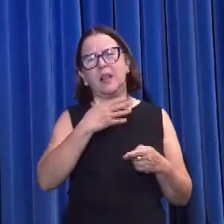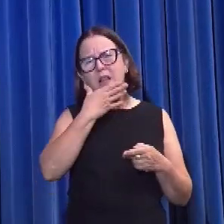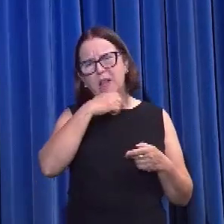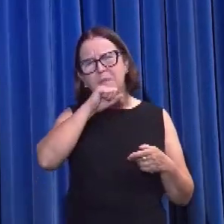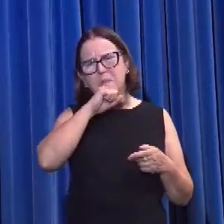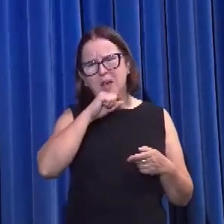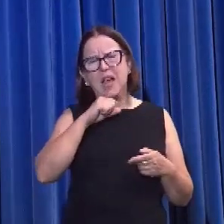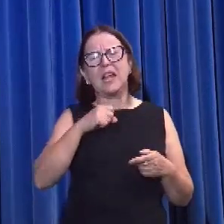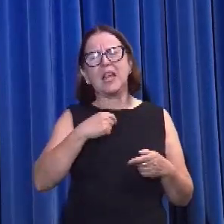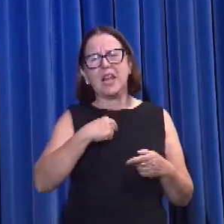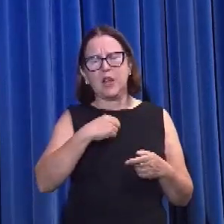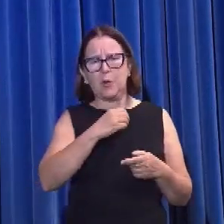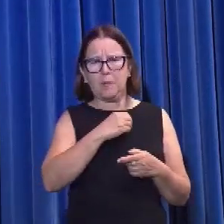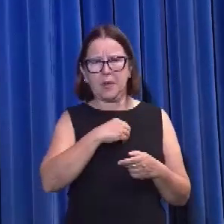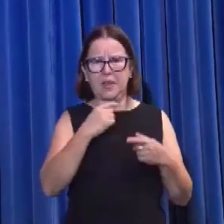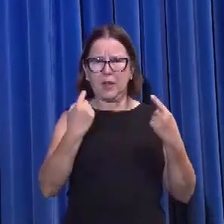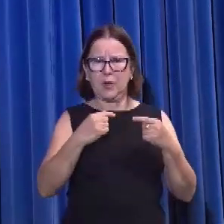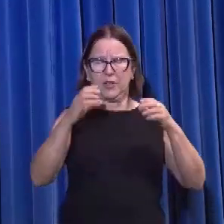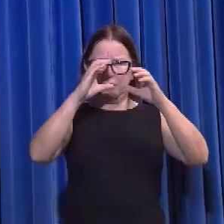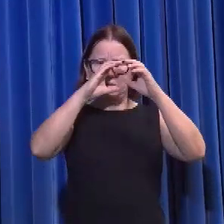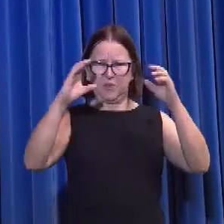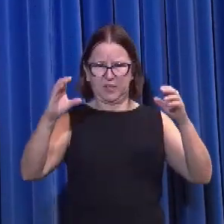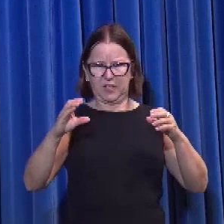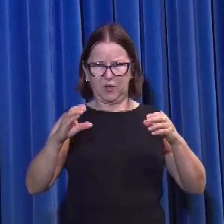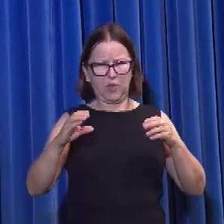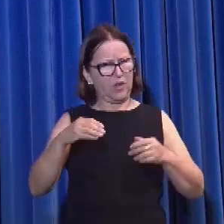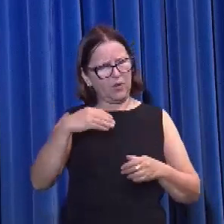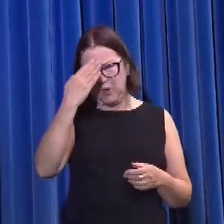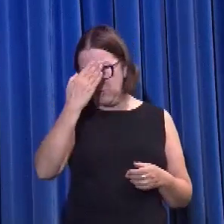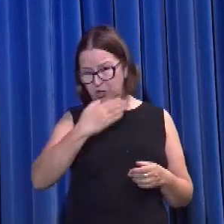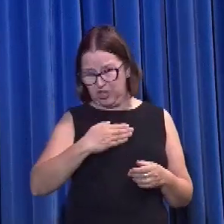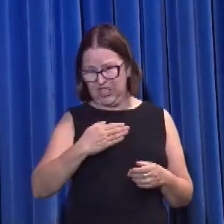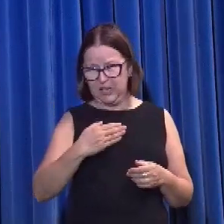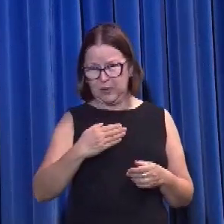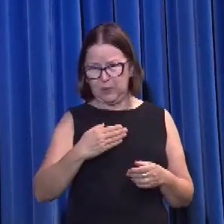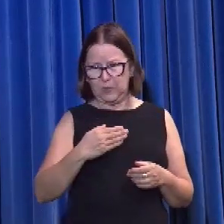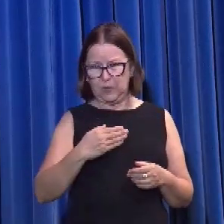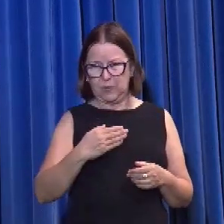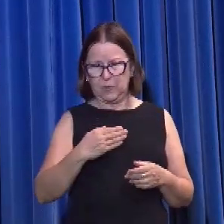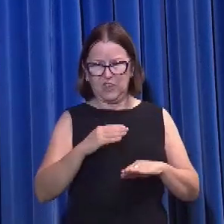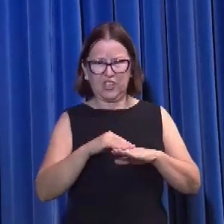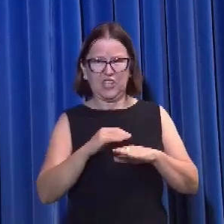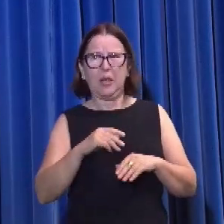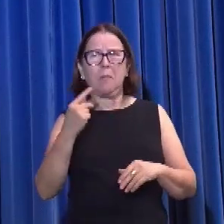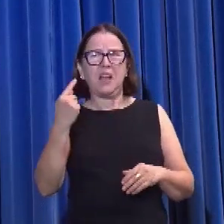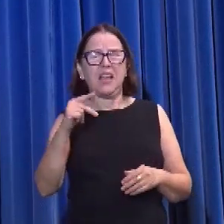chamado teu filho, me trata como um dos teus empregados. Ele estava procurando um patrão.